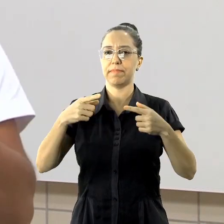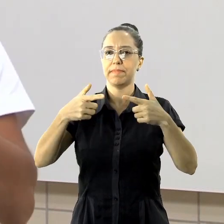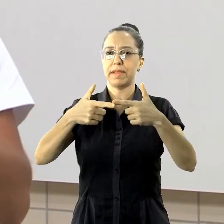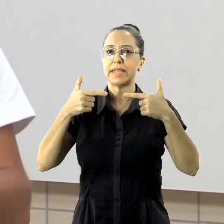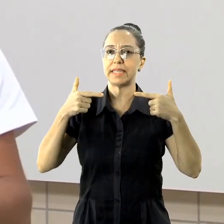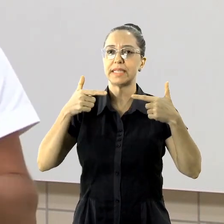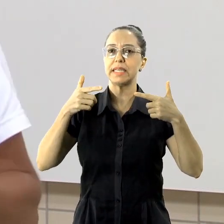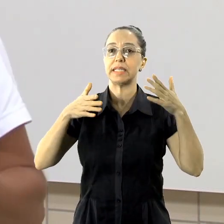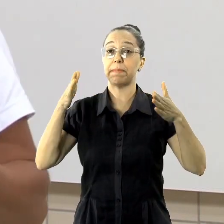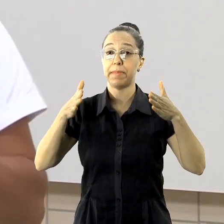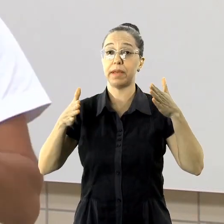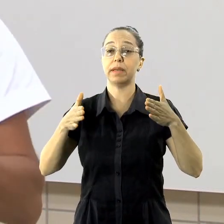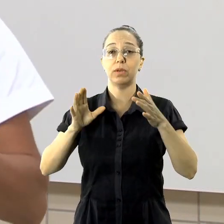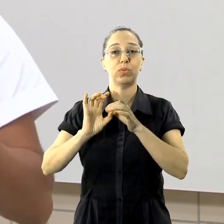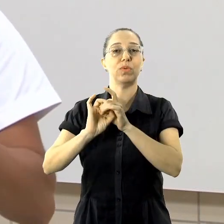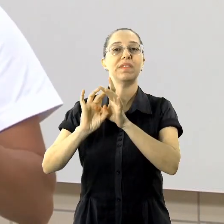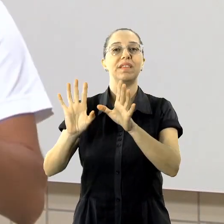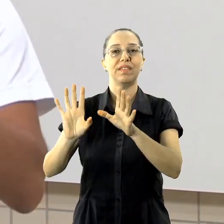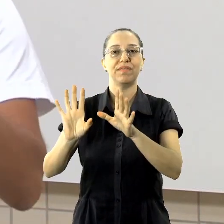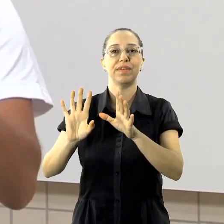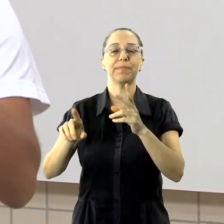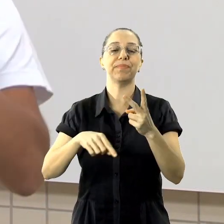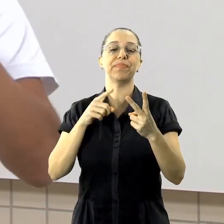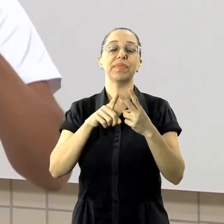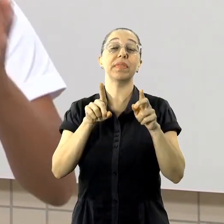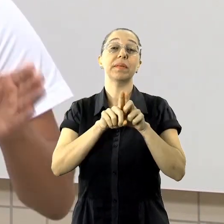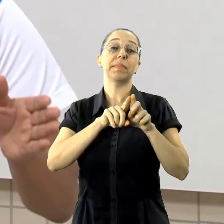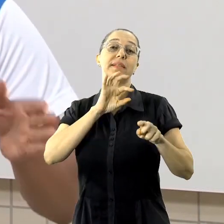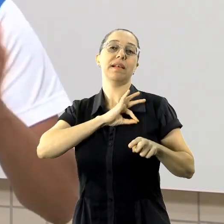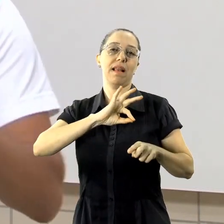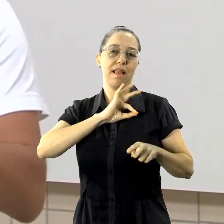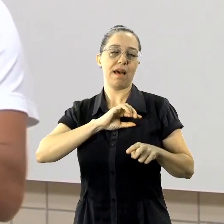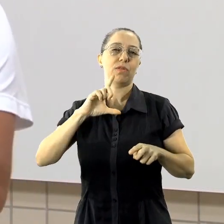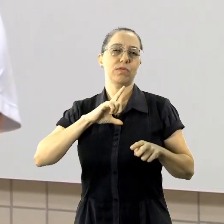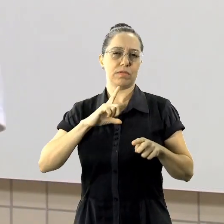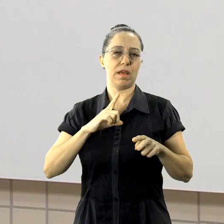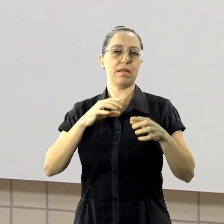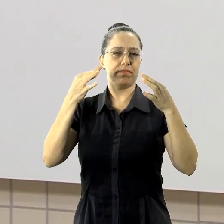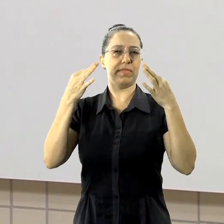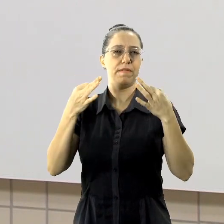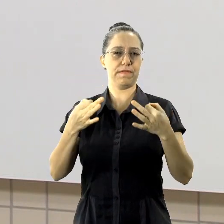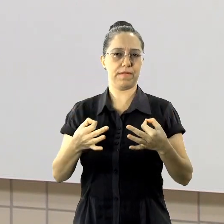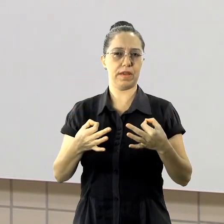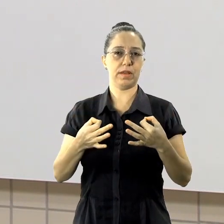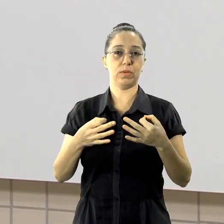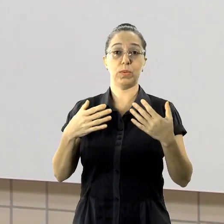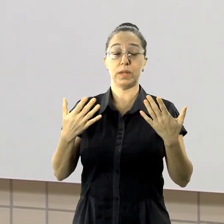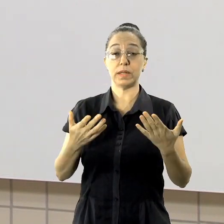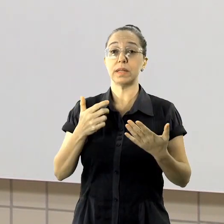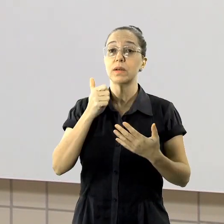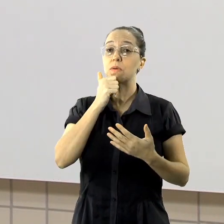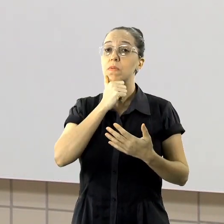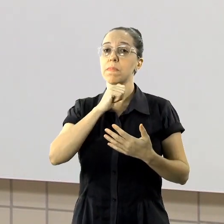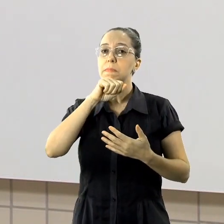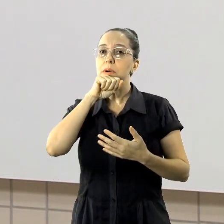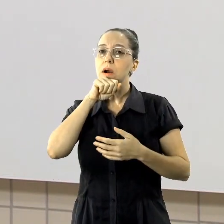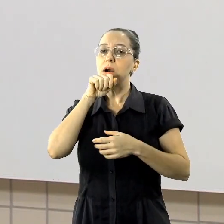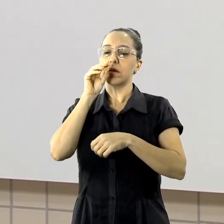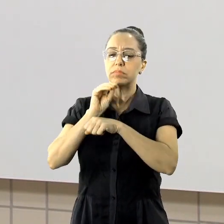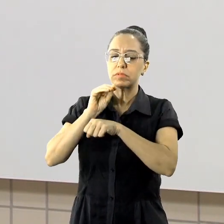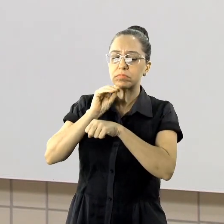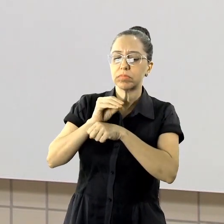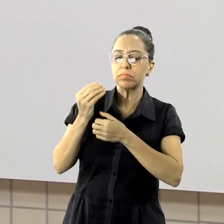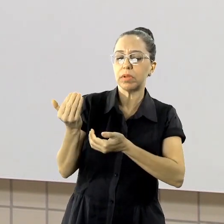um concurso público, ela tem o direito de sair da empresa, ficar alguns dias em sua casa, cuidando do